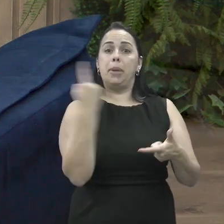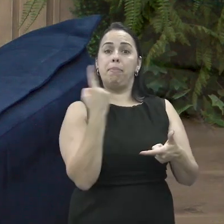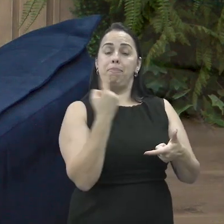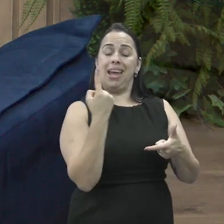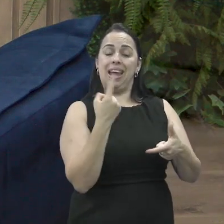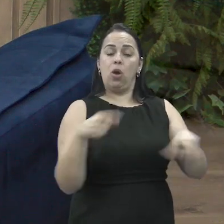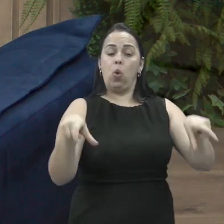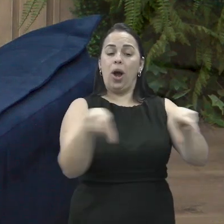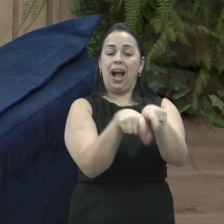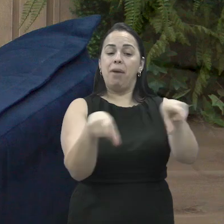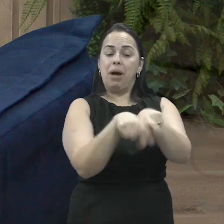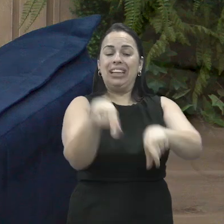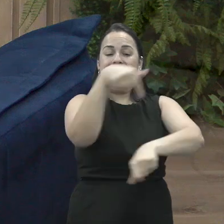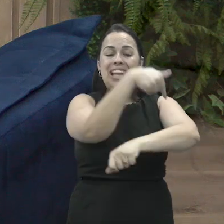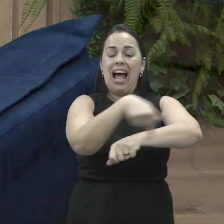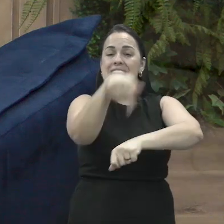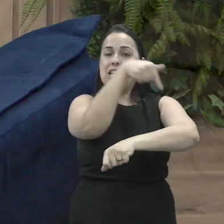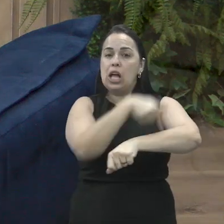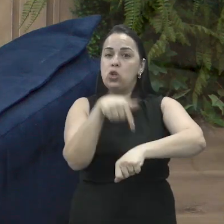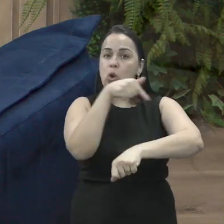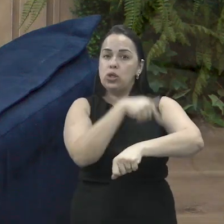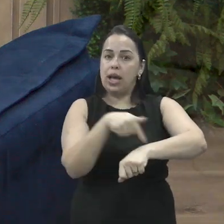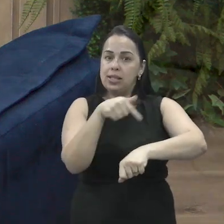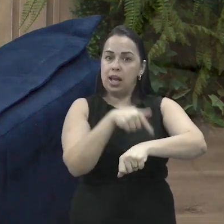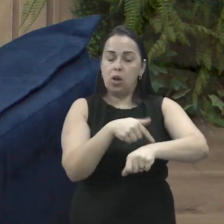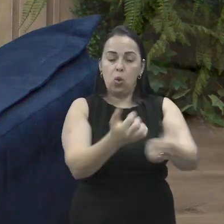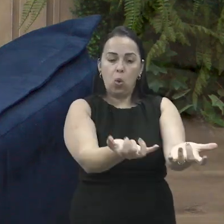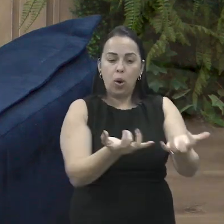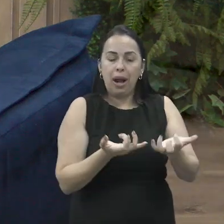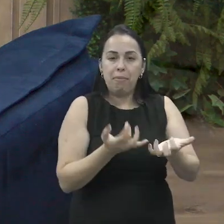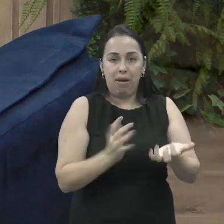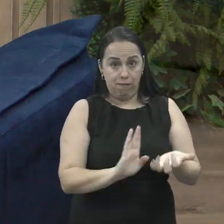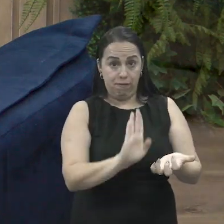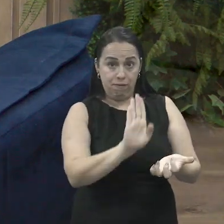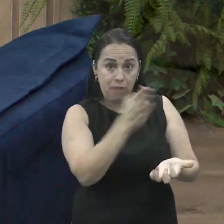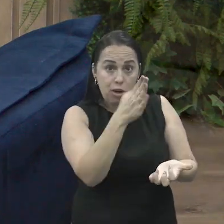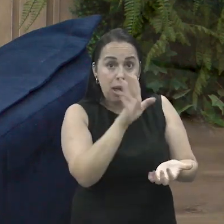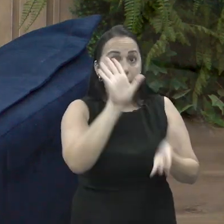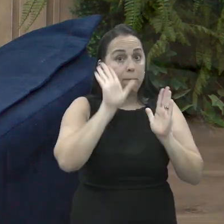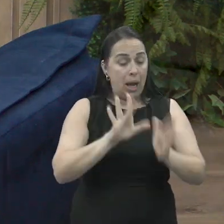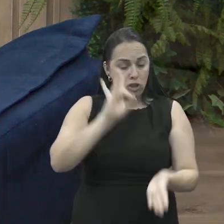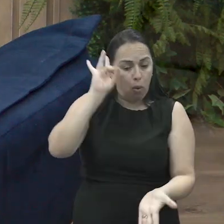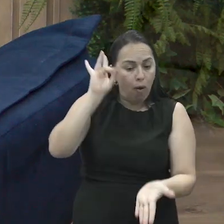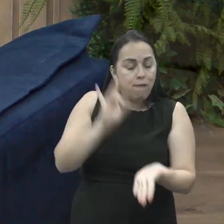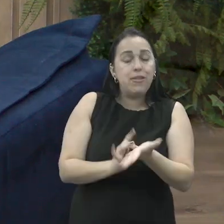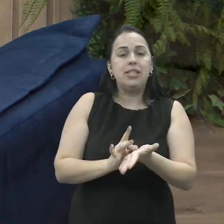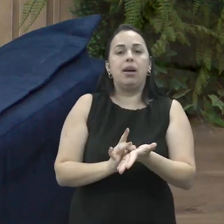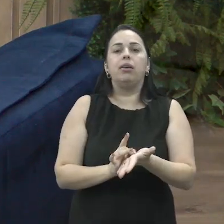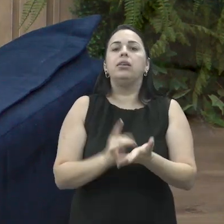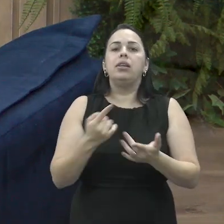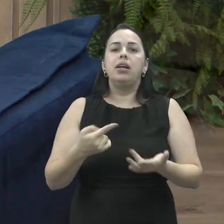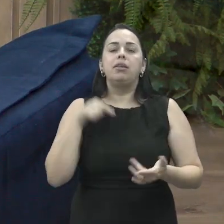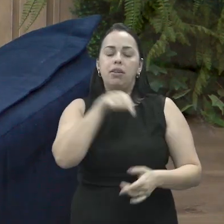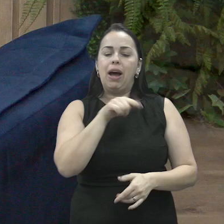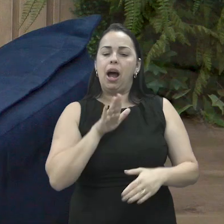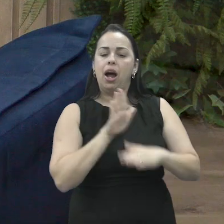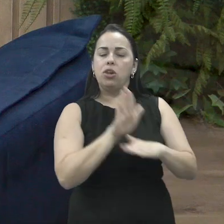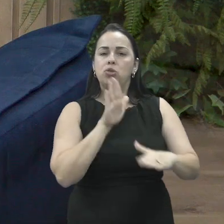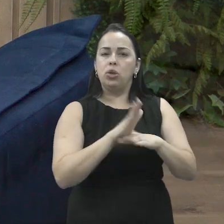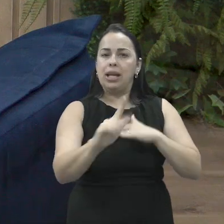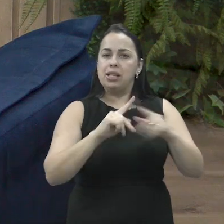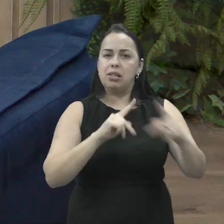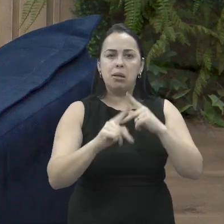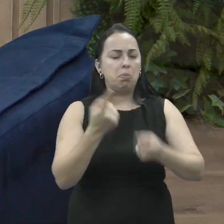primeiro campo de futebol de grama sintética, society, oficial, né, na cidade. Também acho que vai